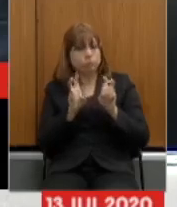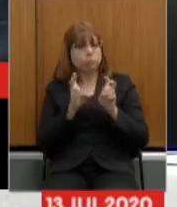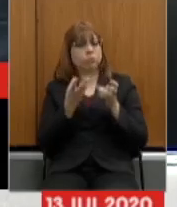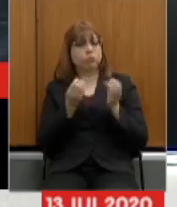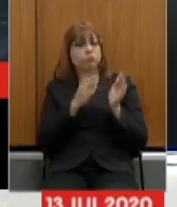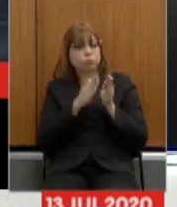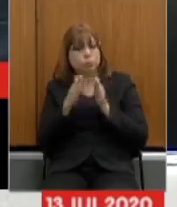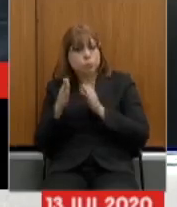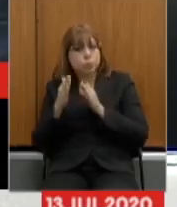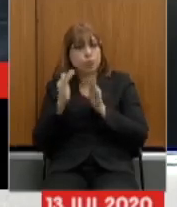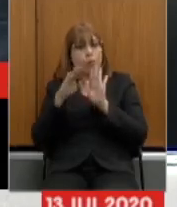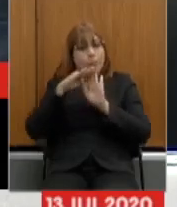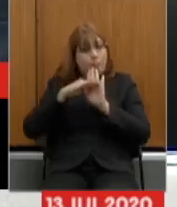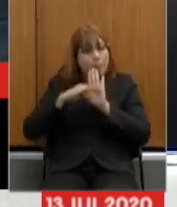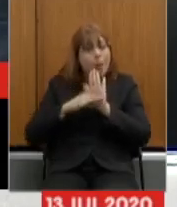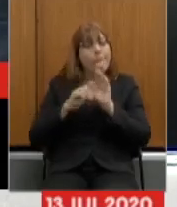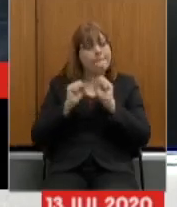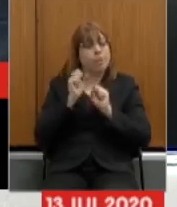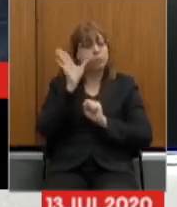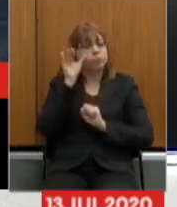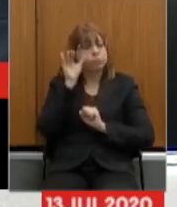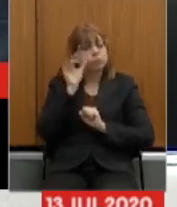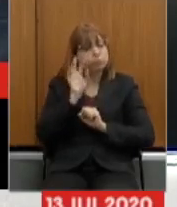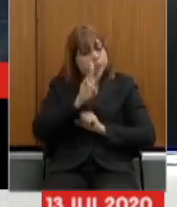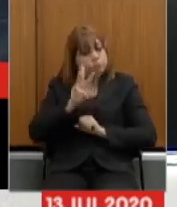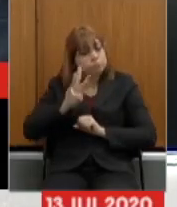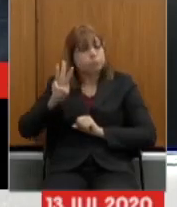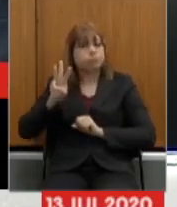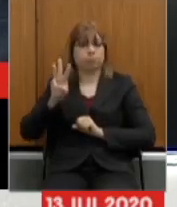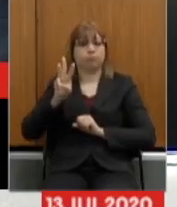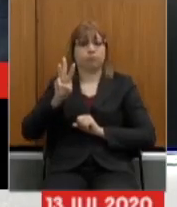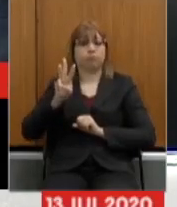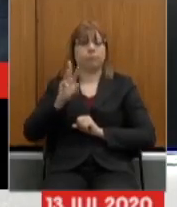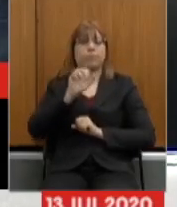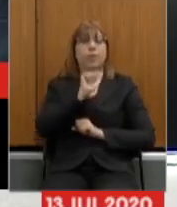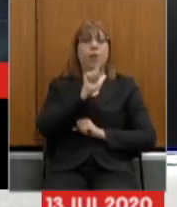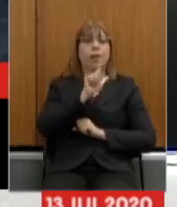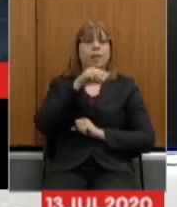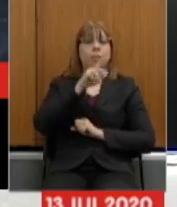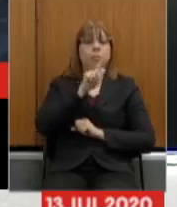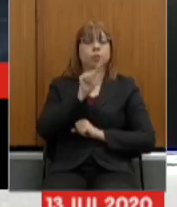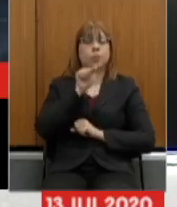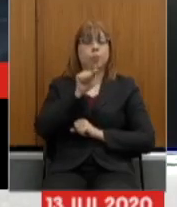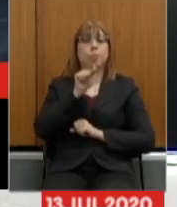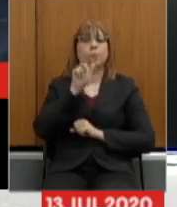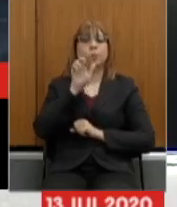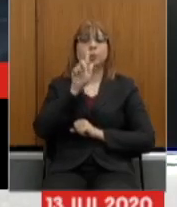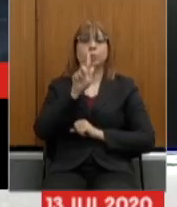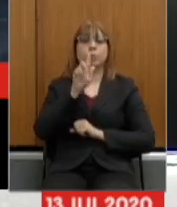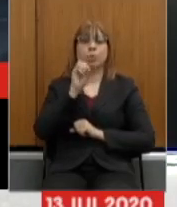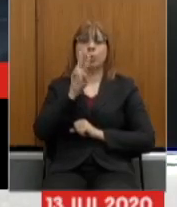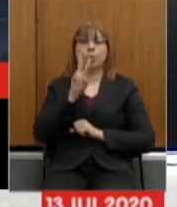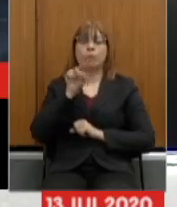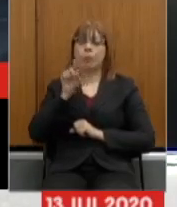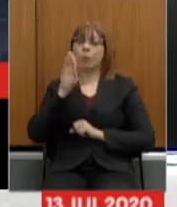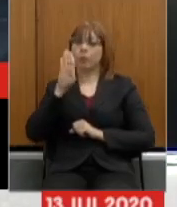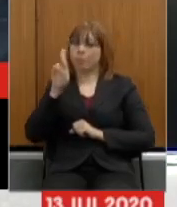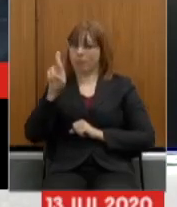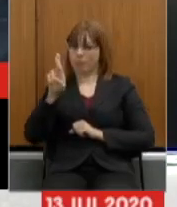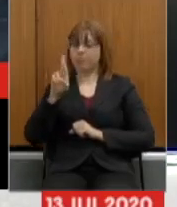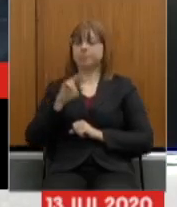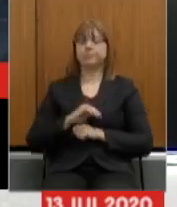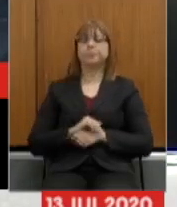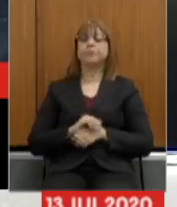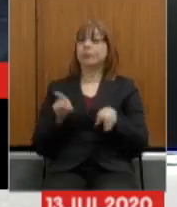podem ser obtidos no portal da Assembleia, disponível em almg.gov.br. Importante